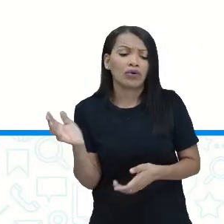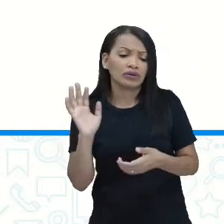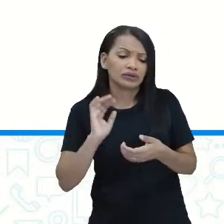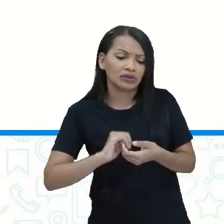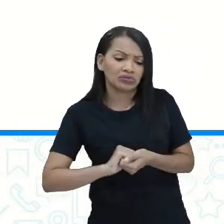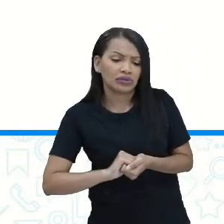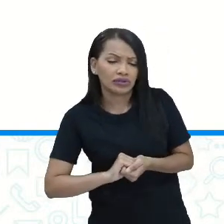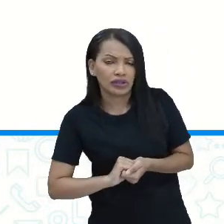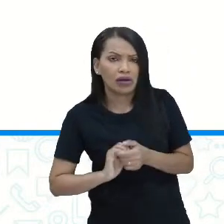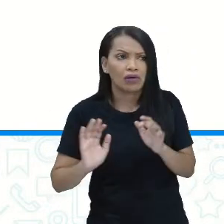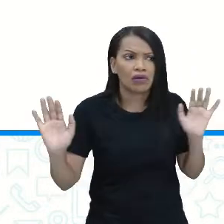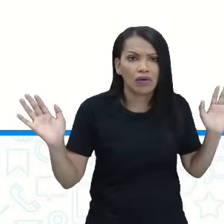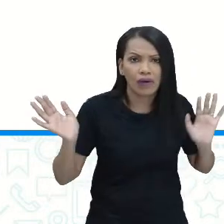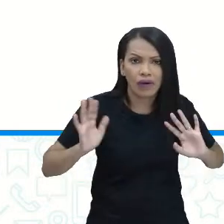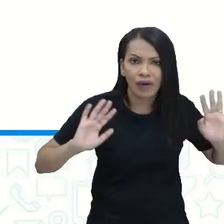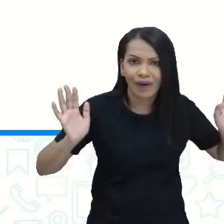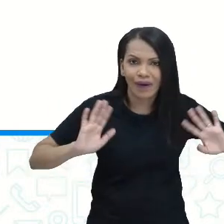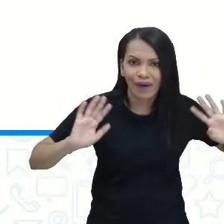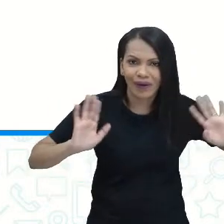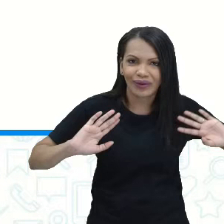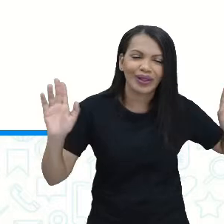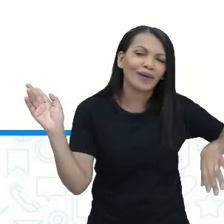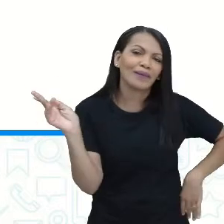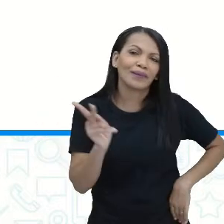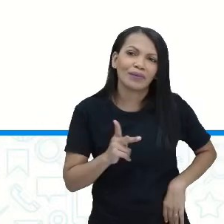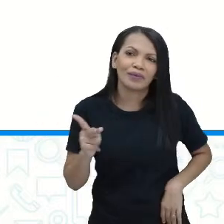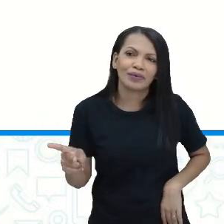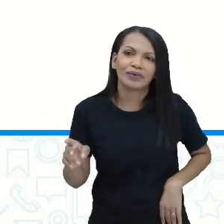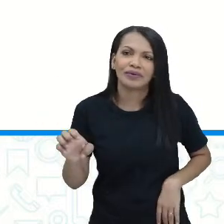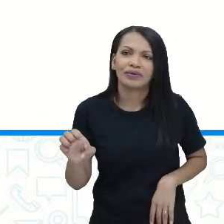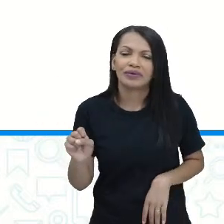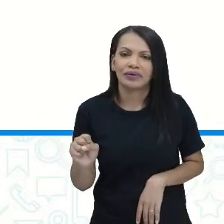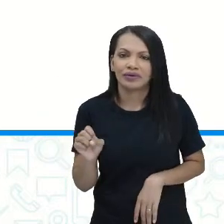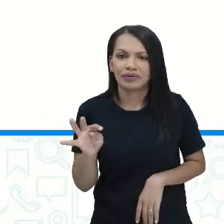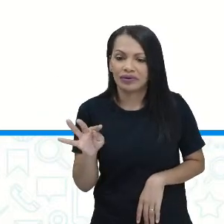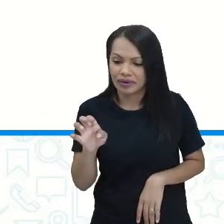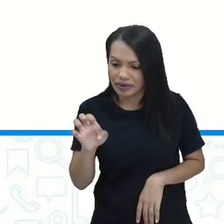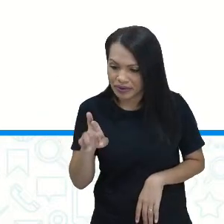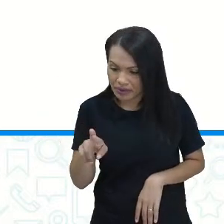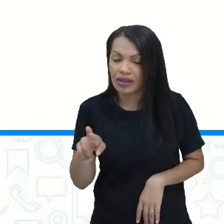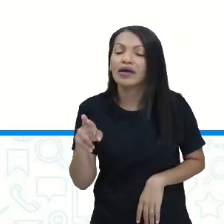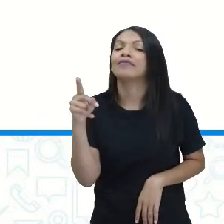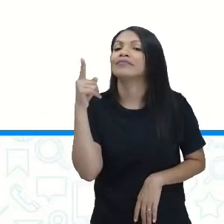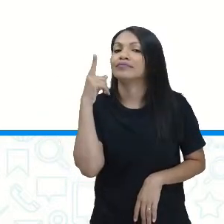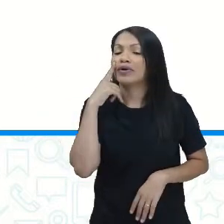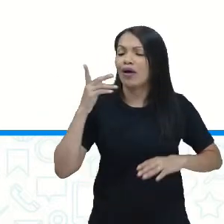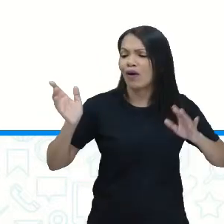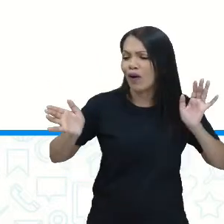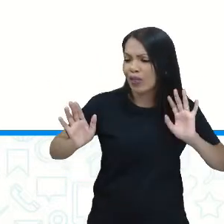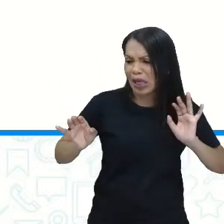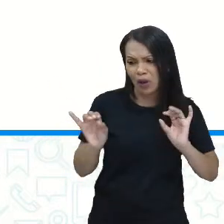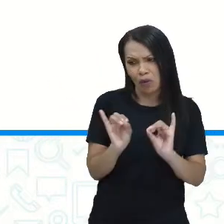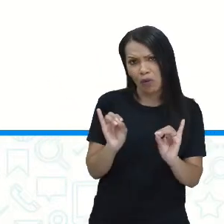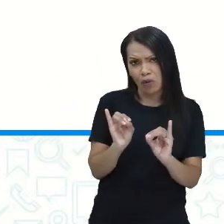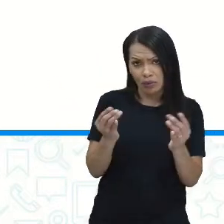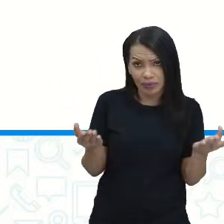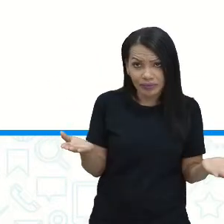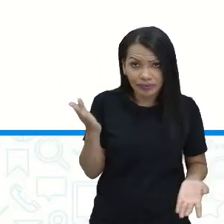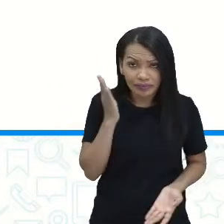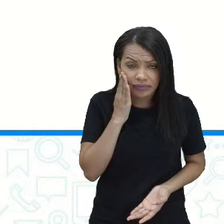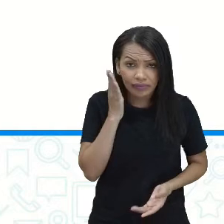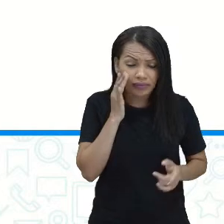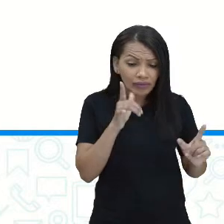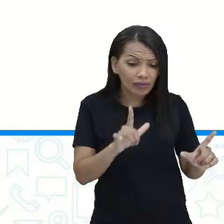aí. Olá, professora Esther. Essa é a saudação. O meu slide deu